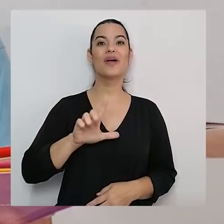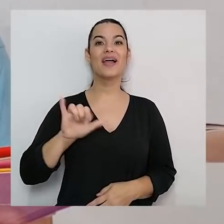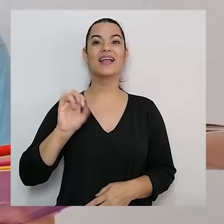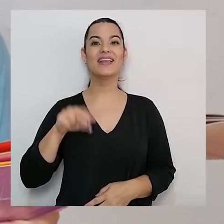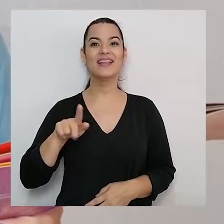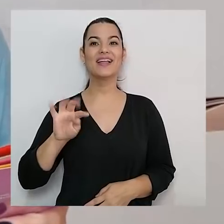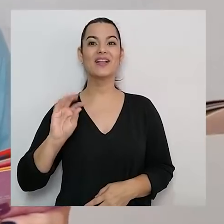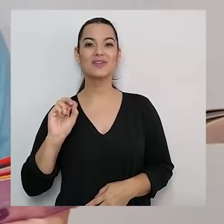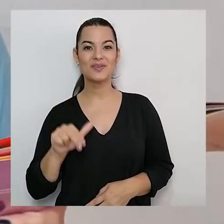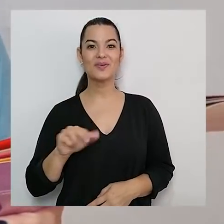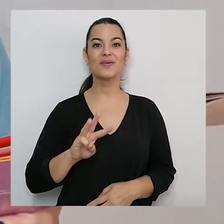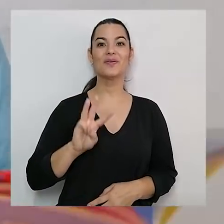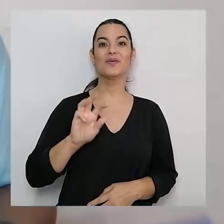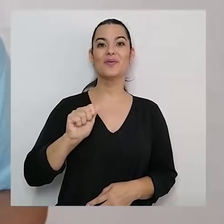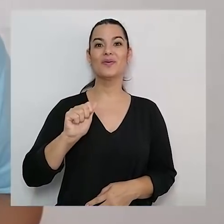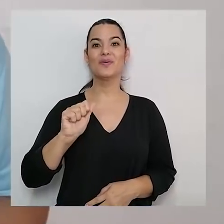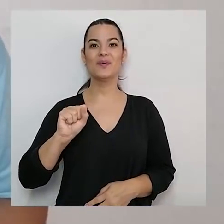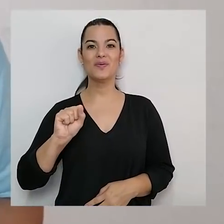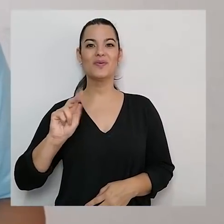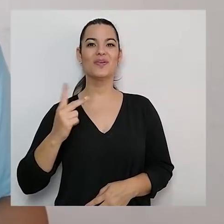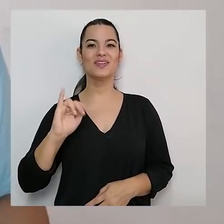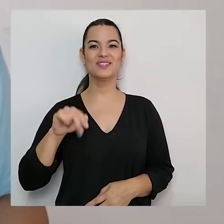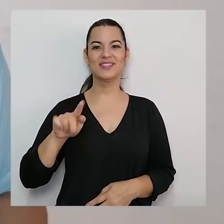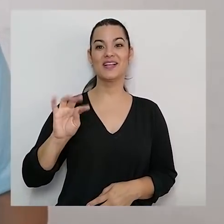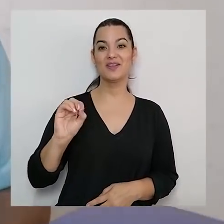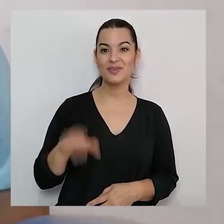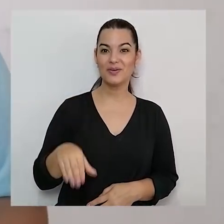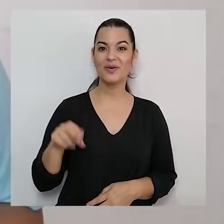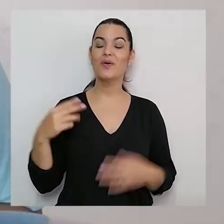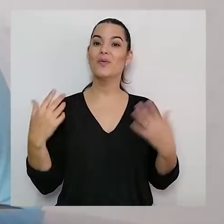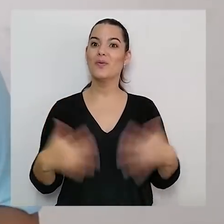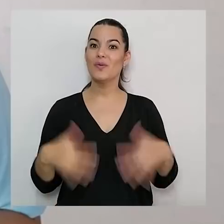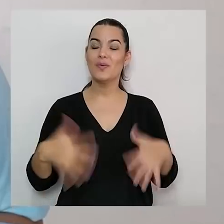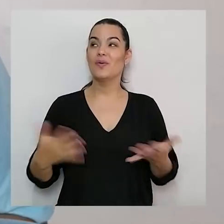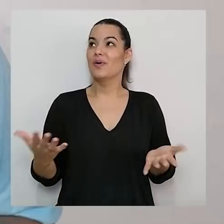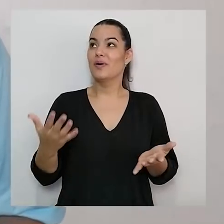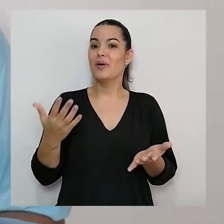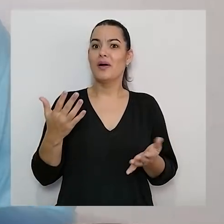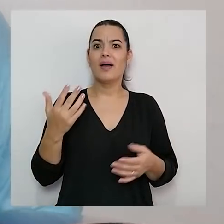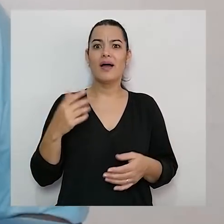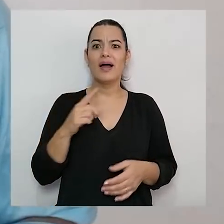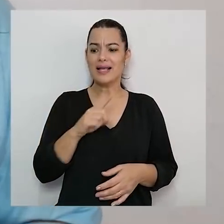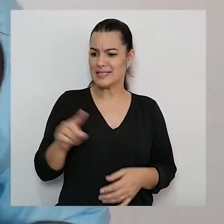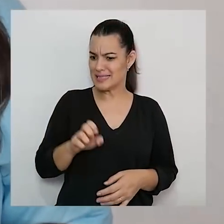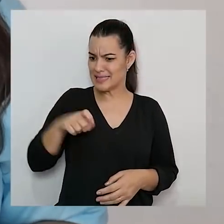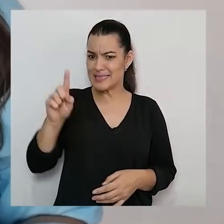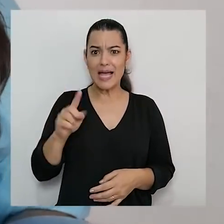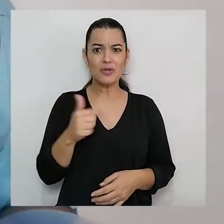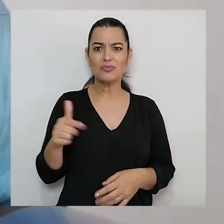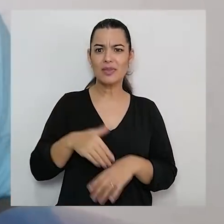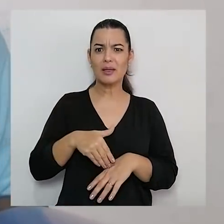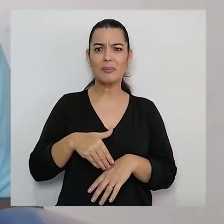é? Ninguém mais se chama Zé e ele coloca exatamente a bandeirinha aí dos